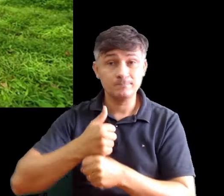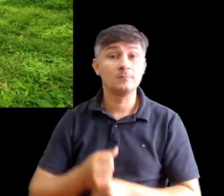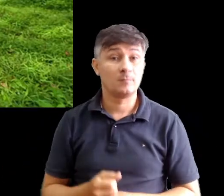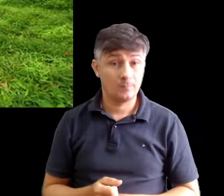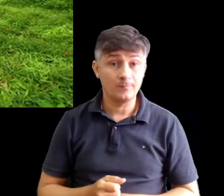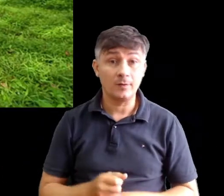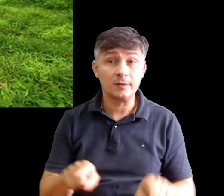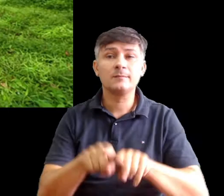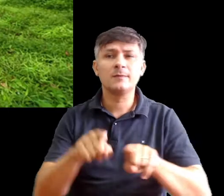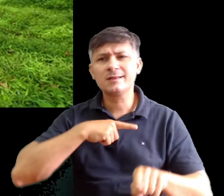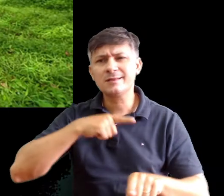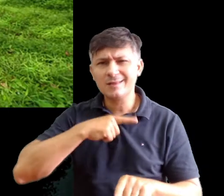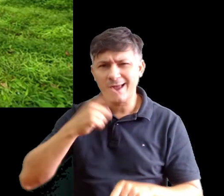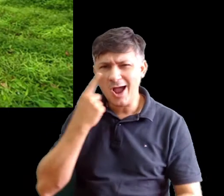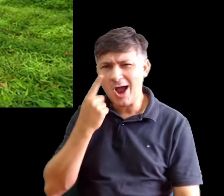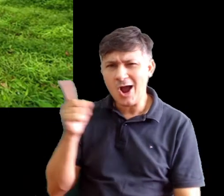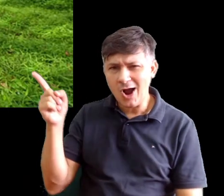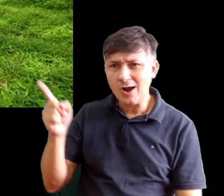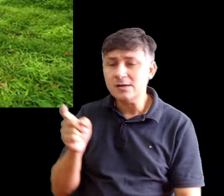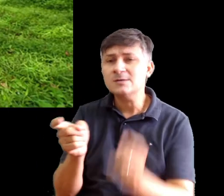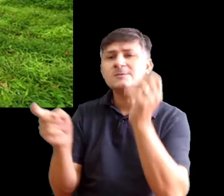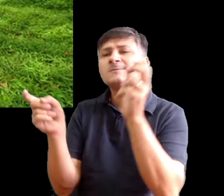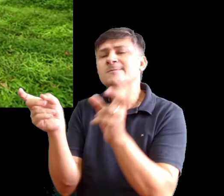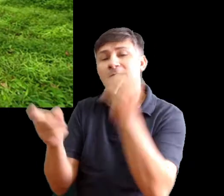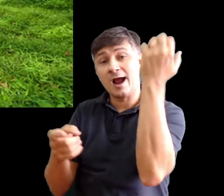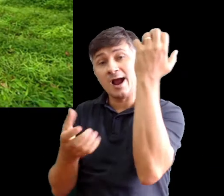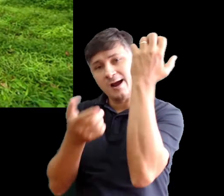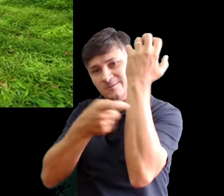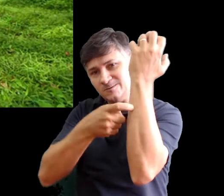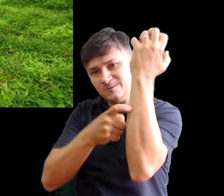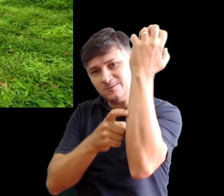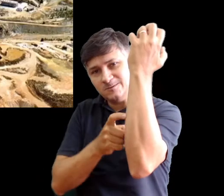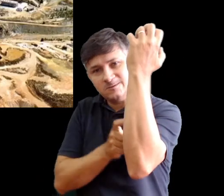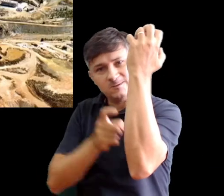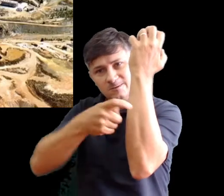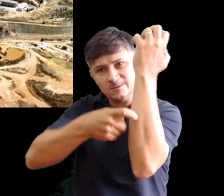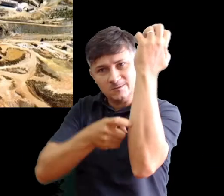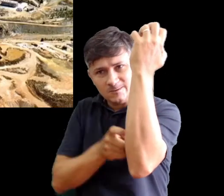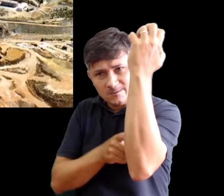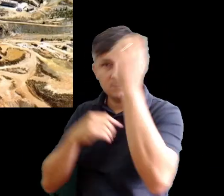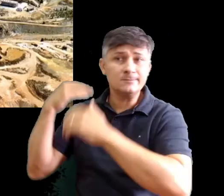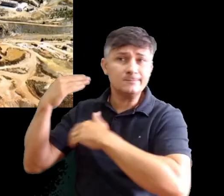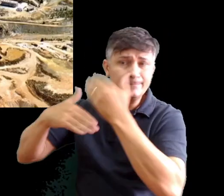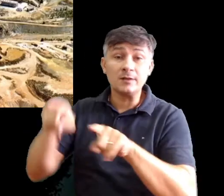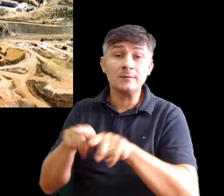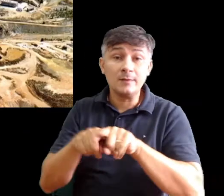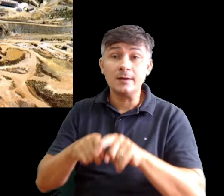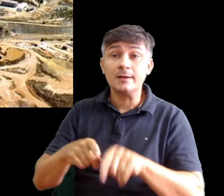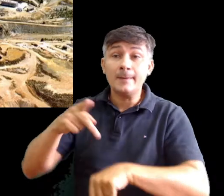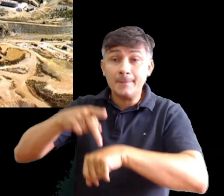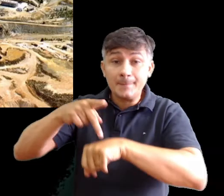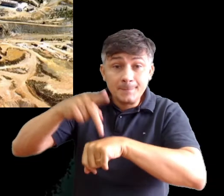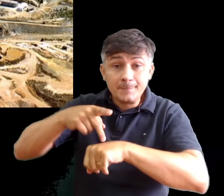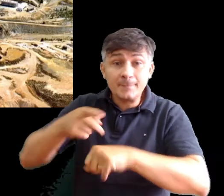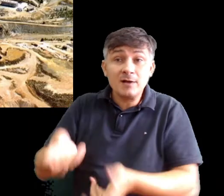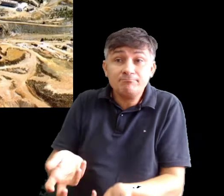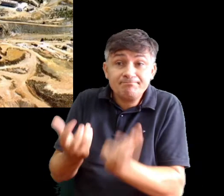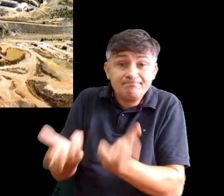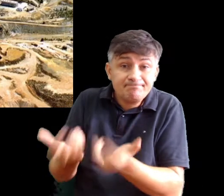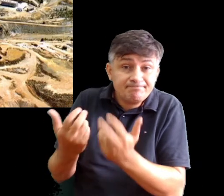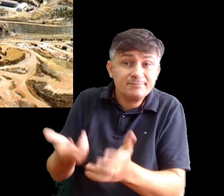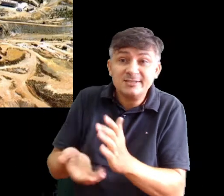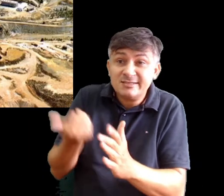Os diferentes tipos de extrativismo passaram por grandes mudanças ao longo do tempo. Antigamente, a